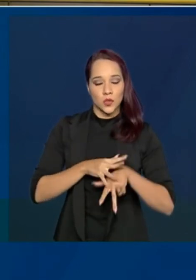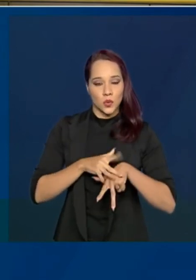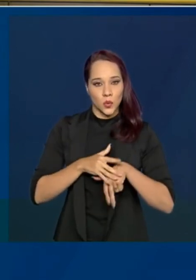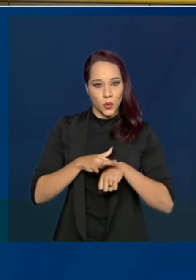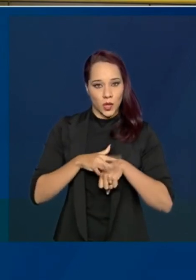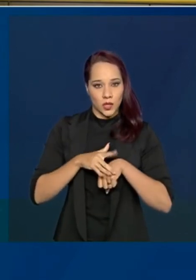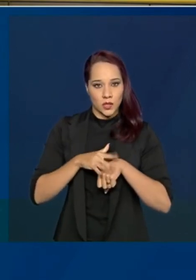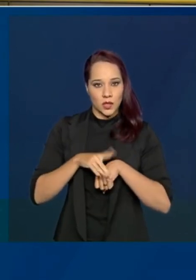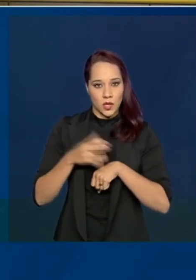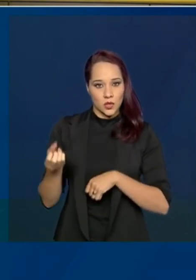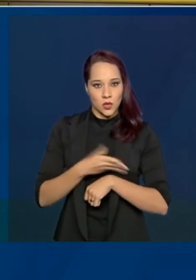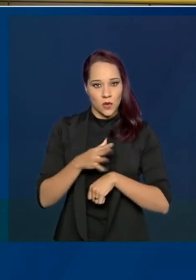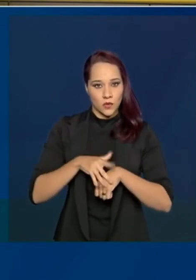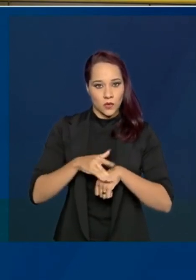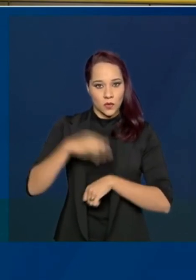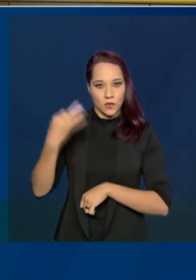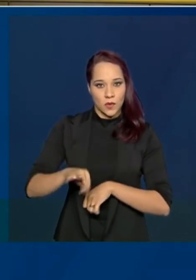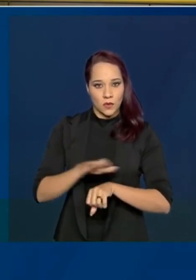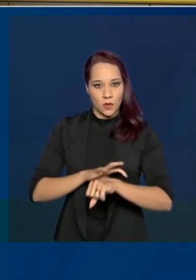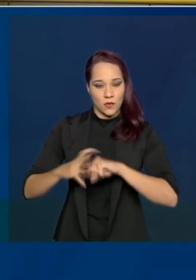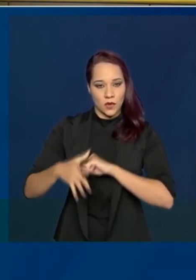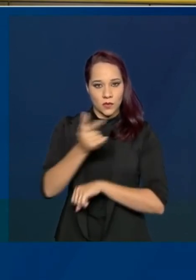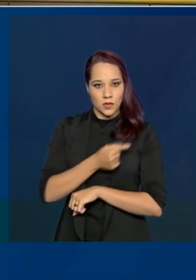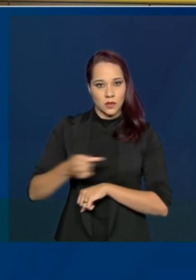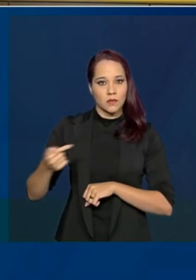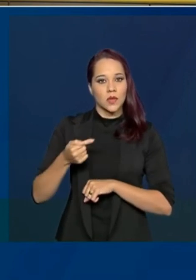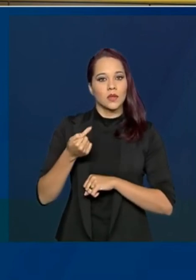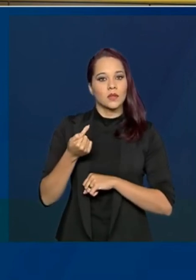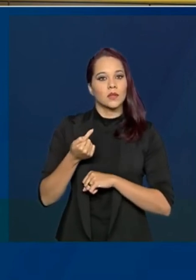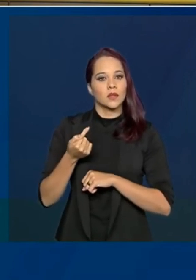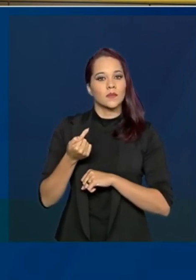número de novos registros de casos por Covid por semana epidemiológica,